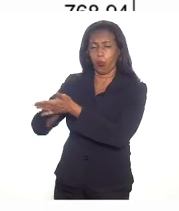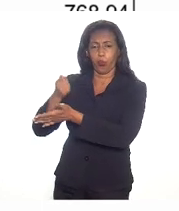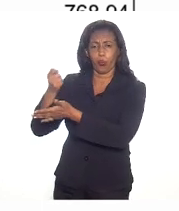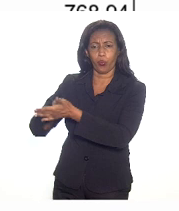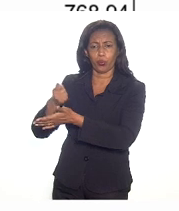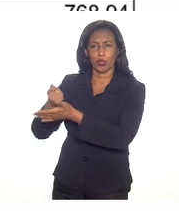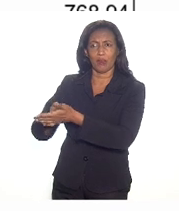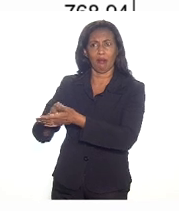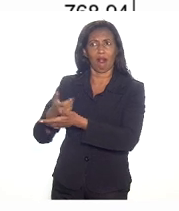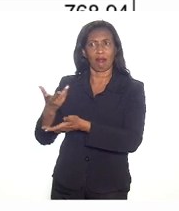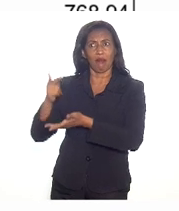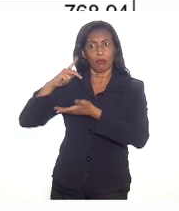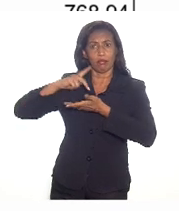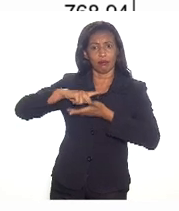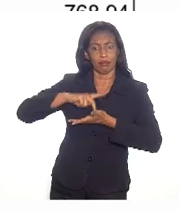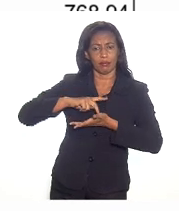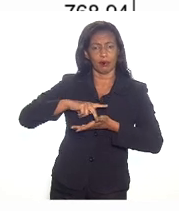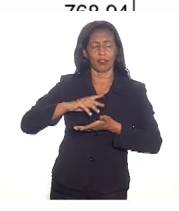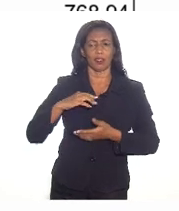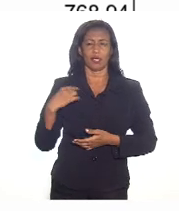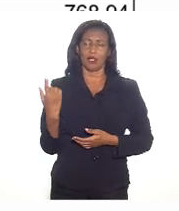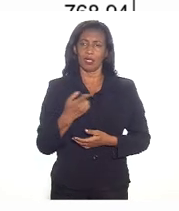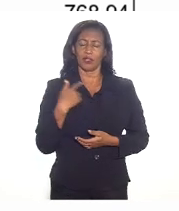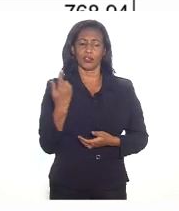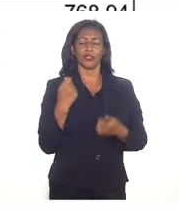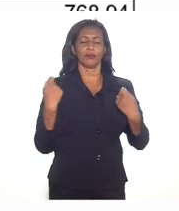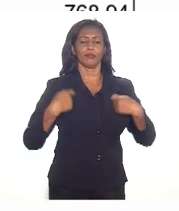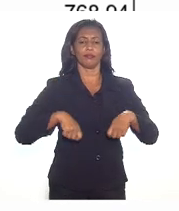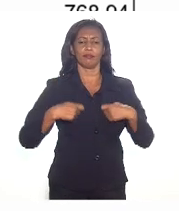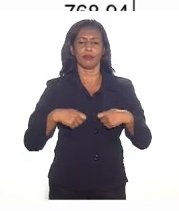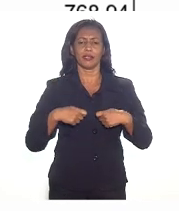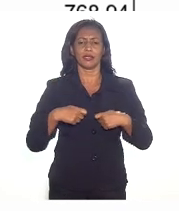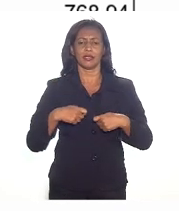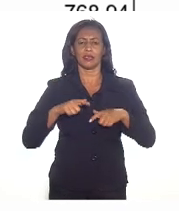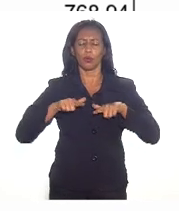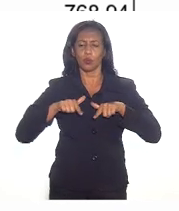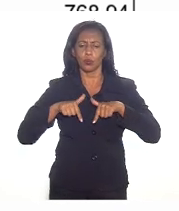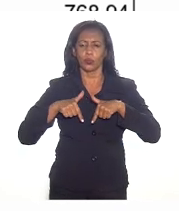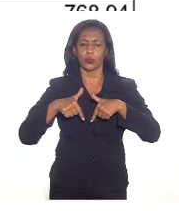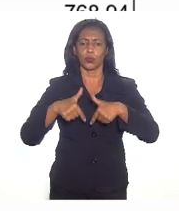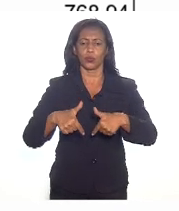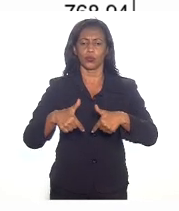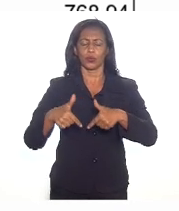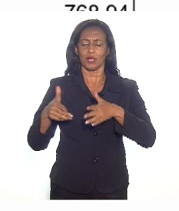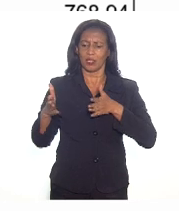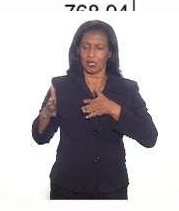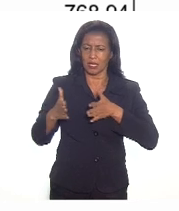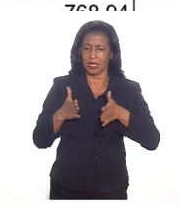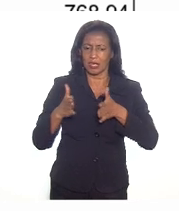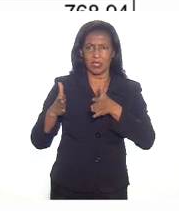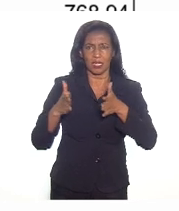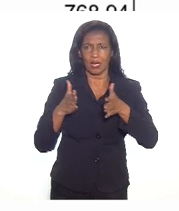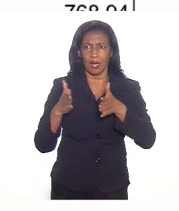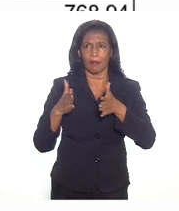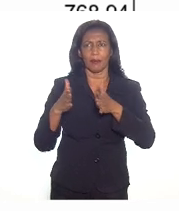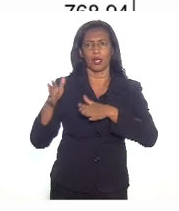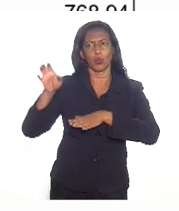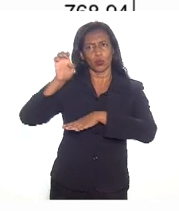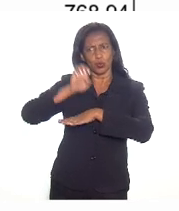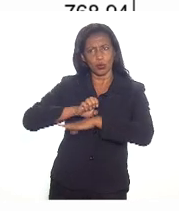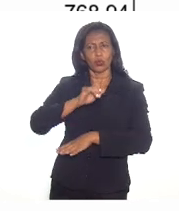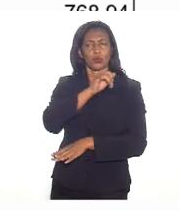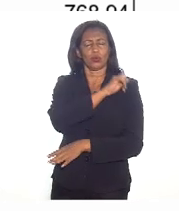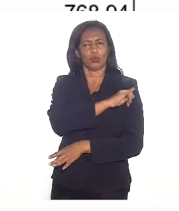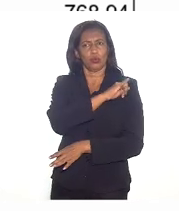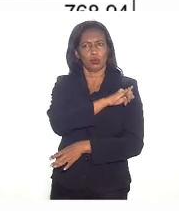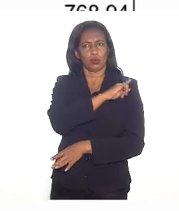sejam legítimas, e a gente tem que usar essa trajetória cosmopolita, né, do Estado do Rio de Janeiro,